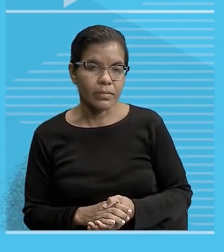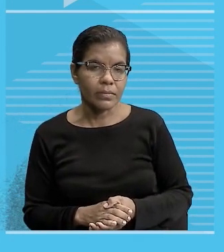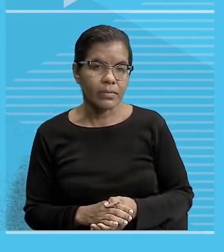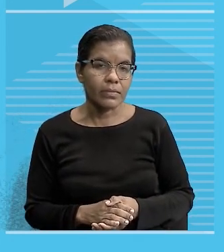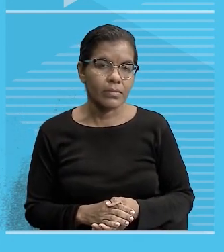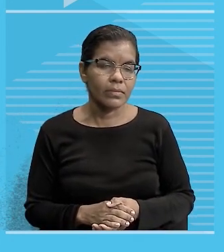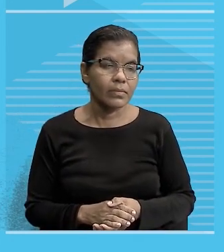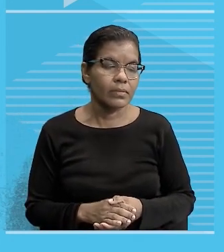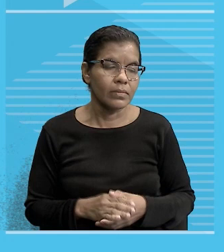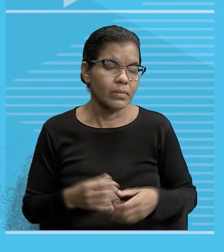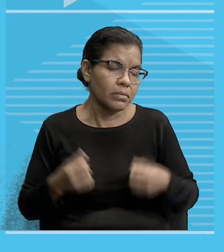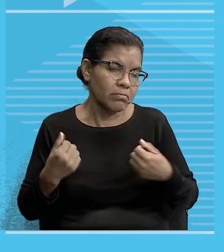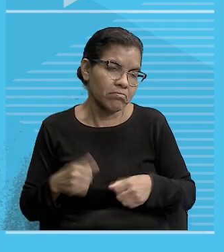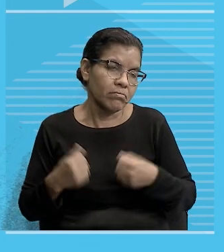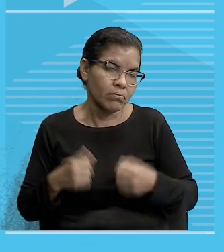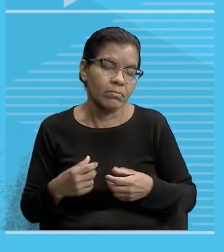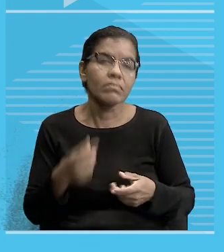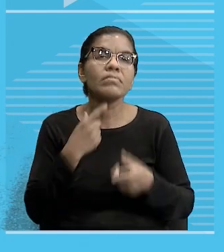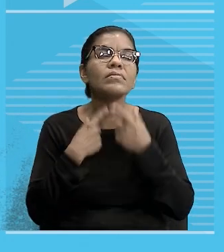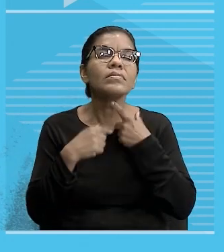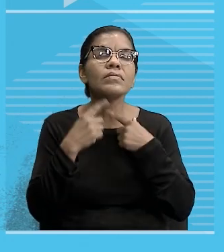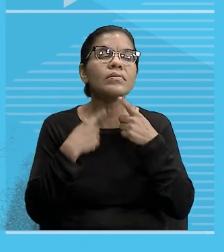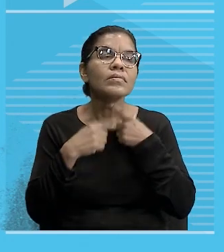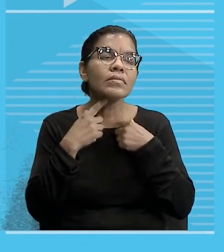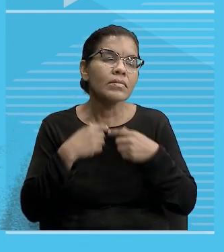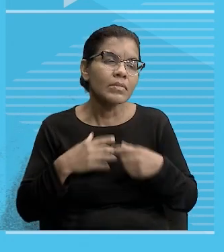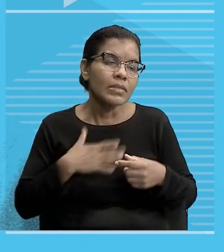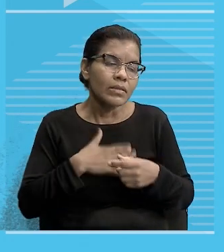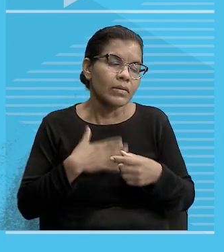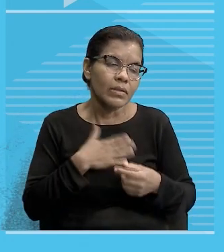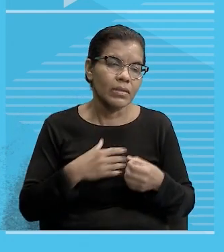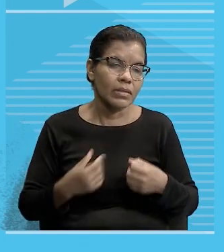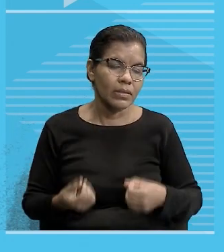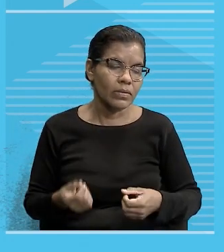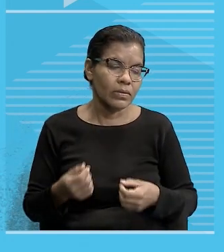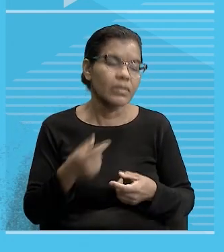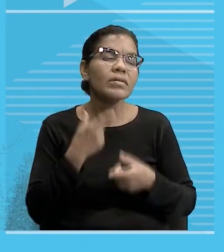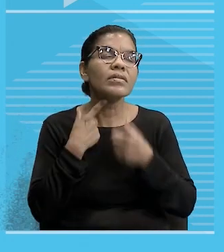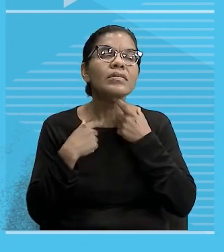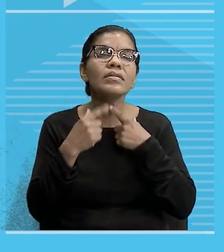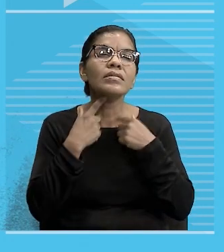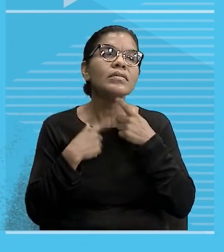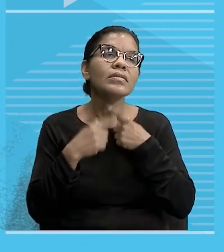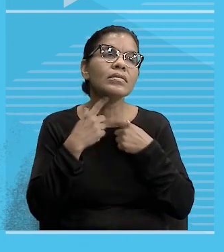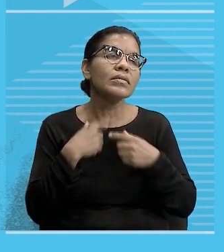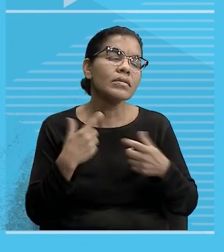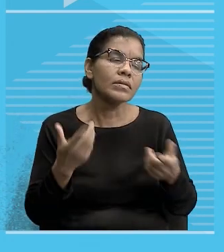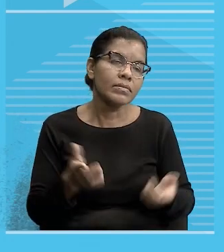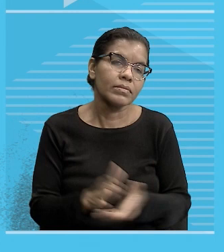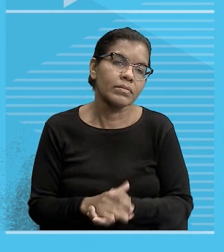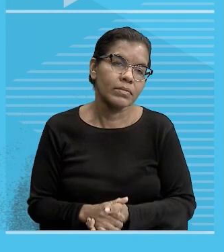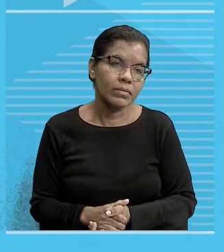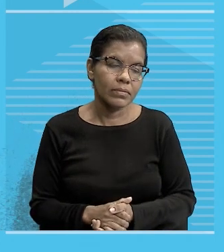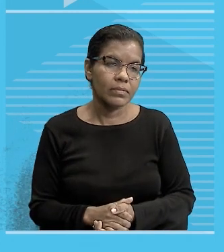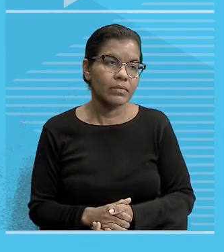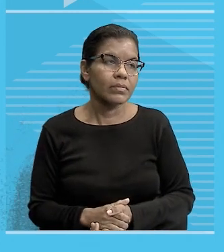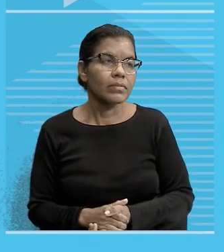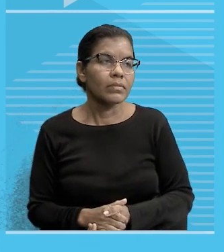e desejo satisfazer as necessidades necessidades